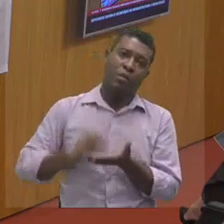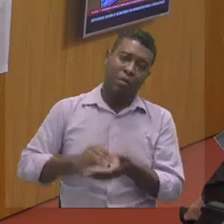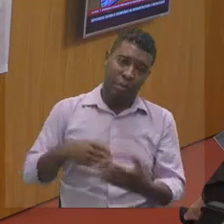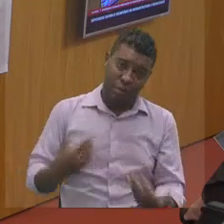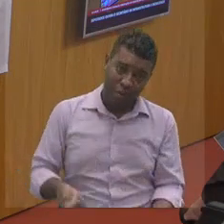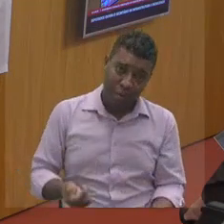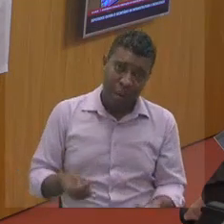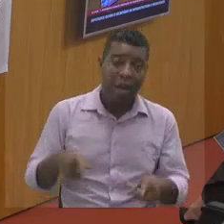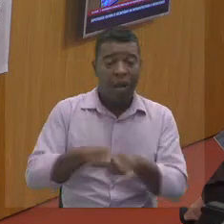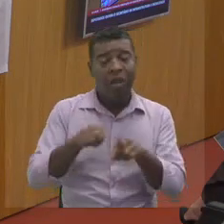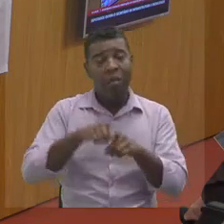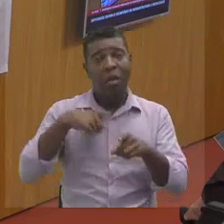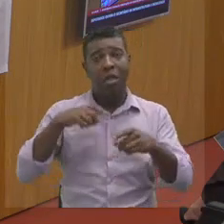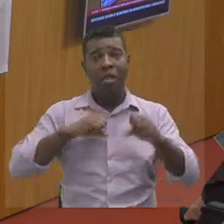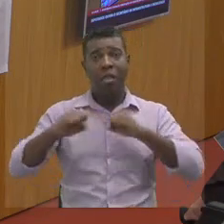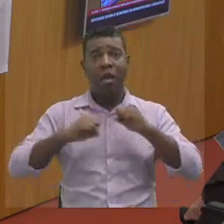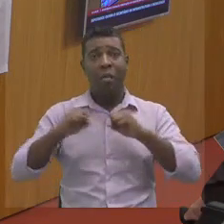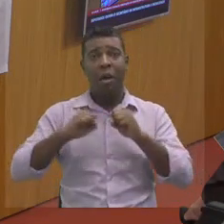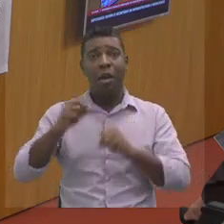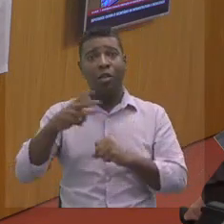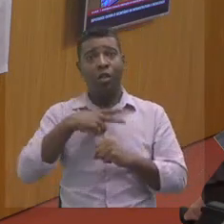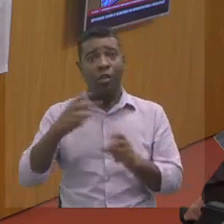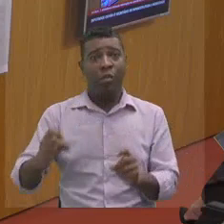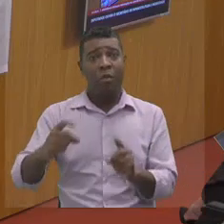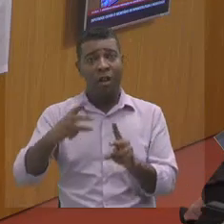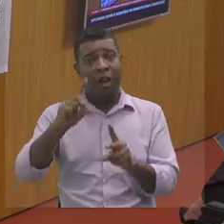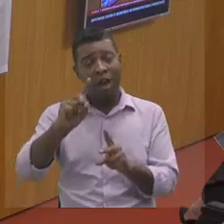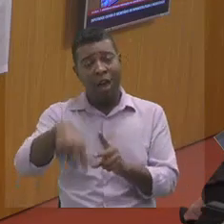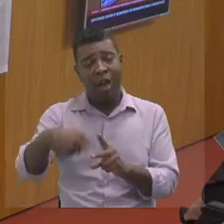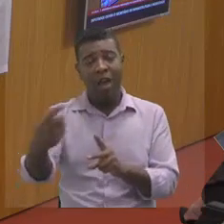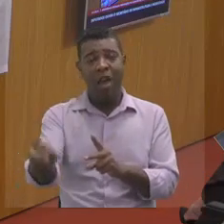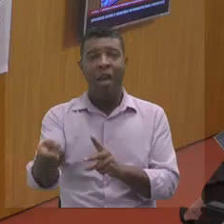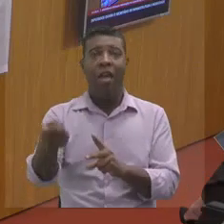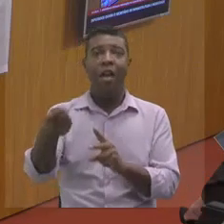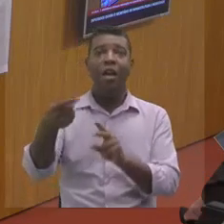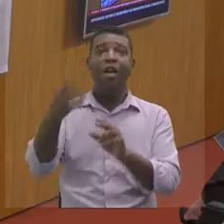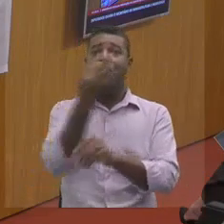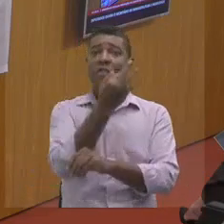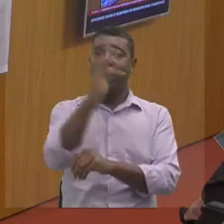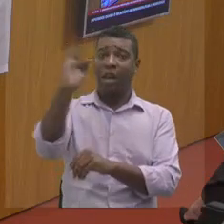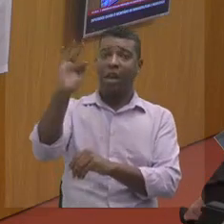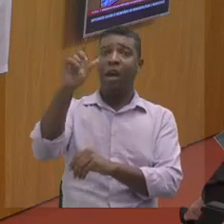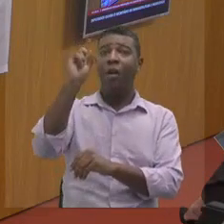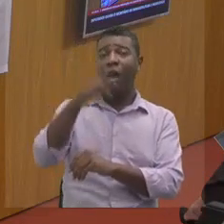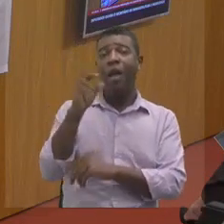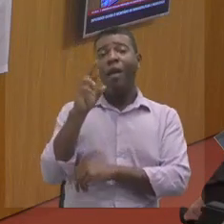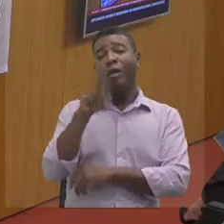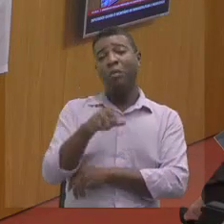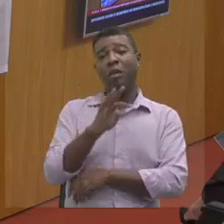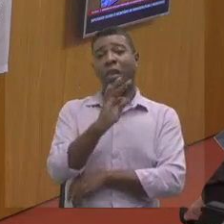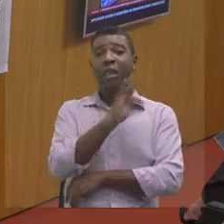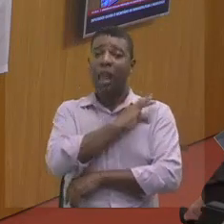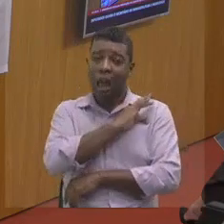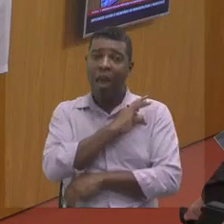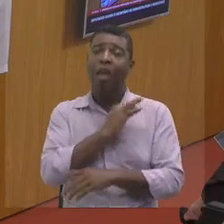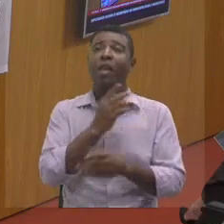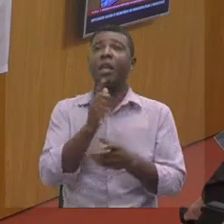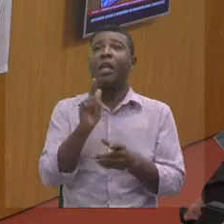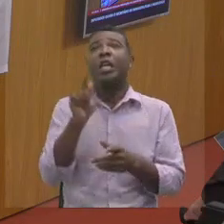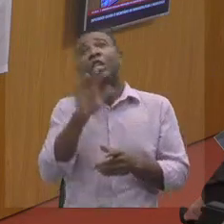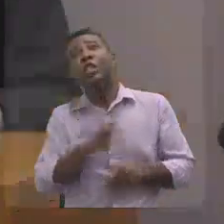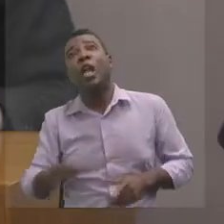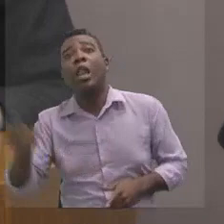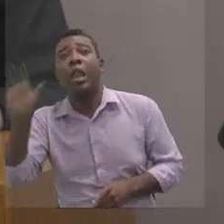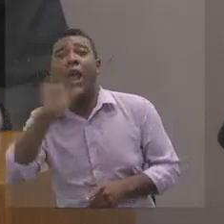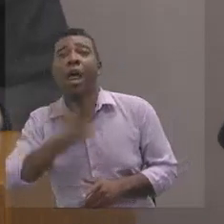de que a privatização é uma pauta Federal é uma resposta técnica né genérica porque